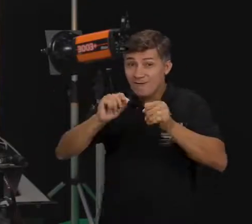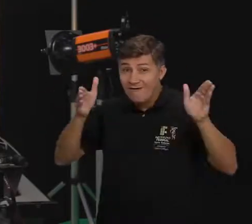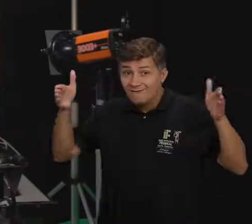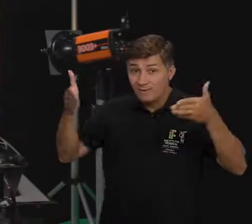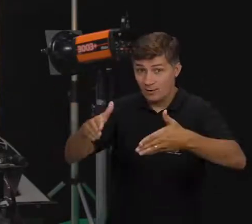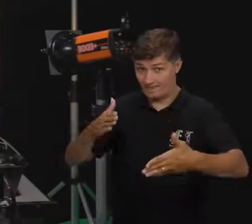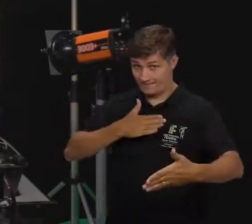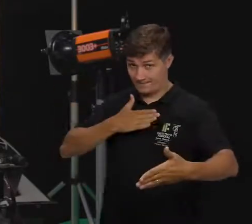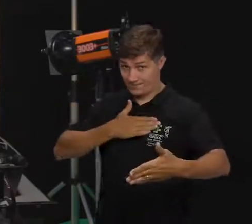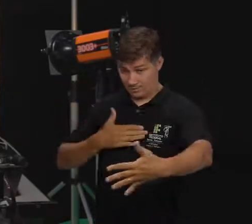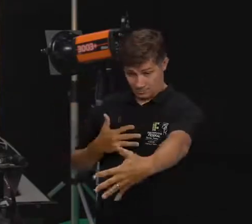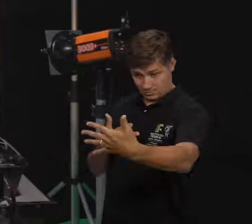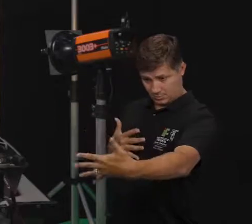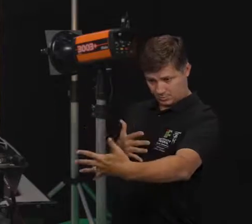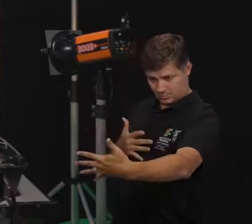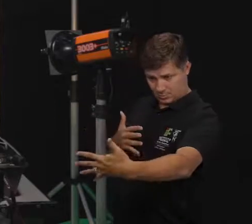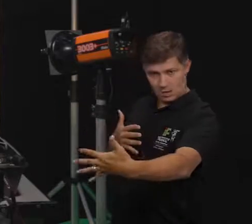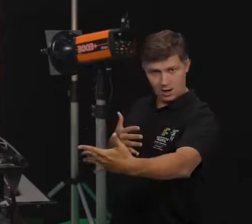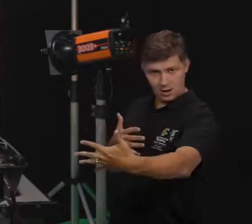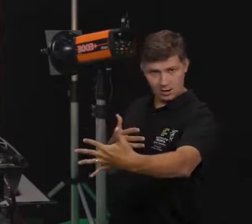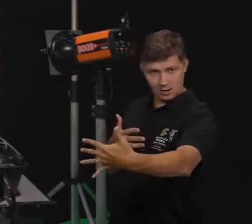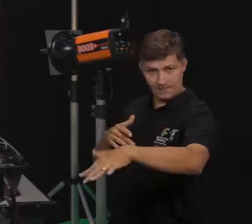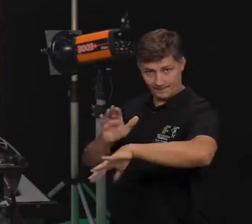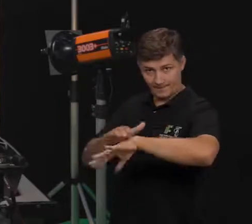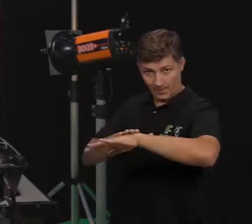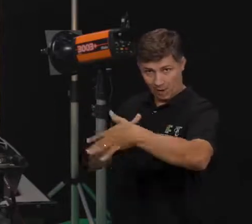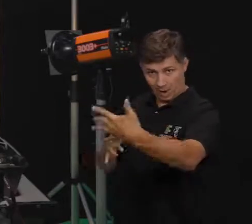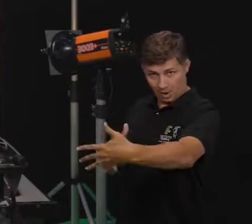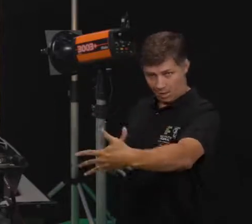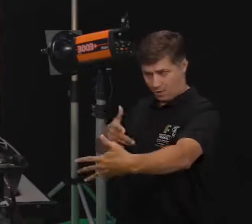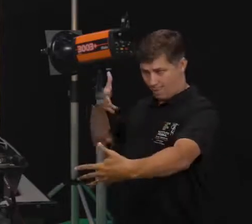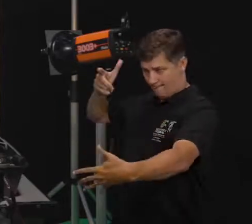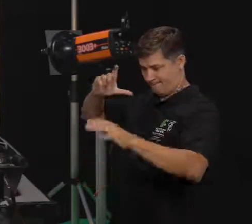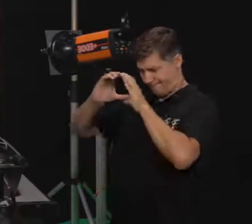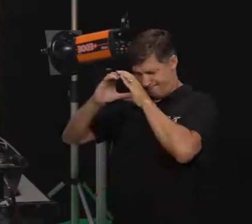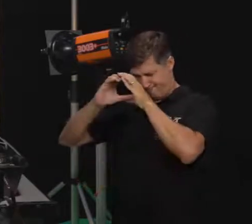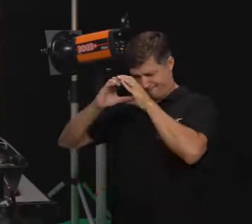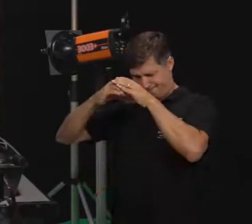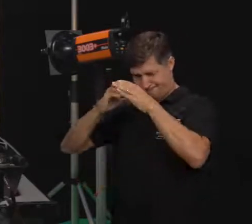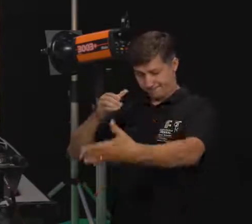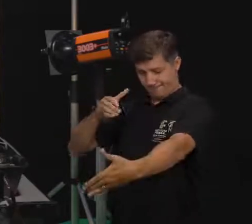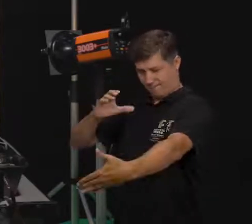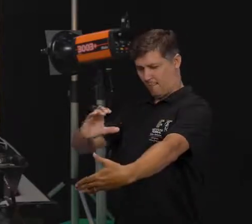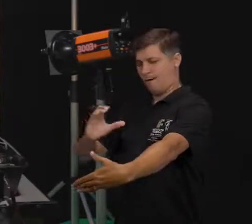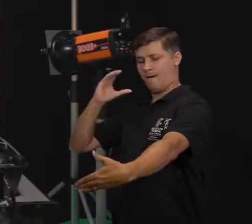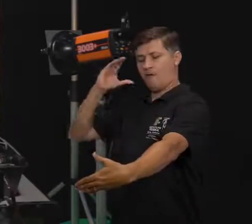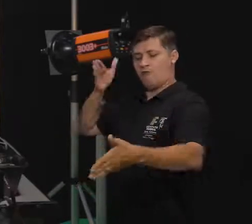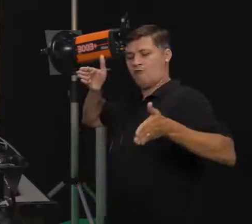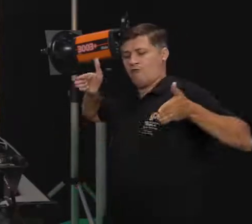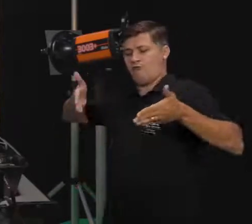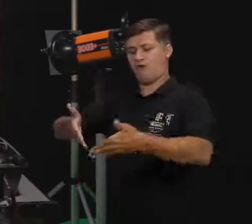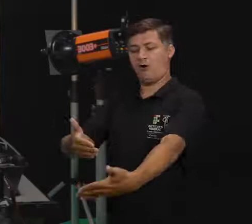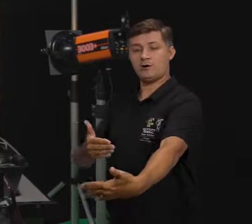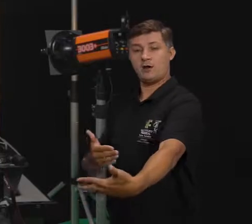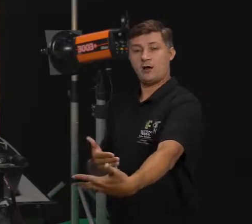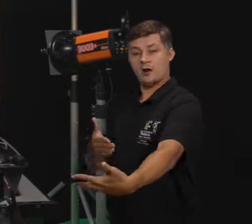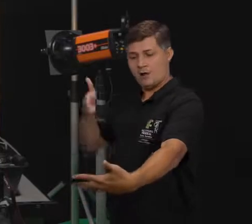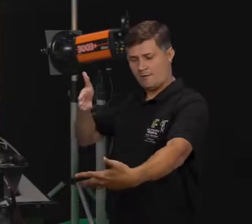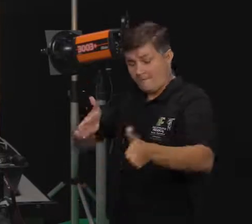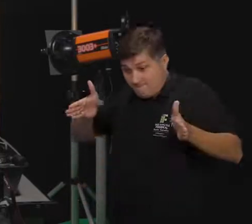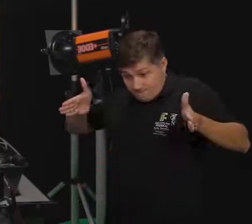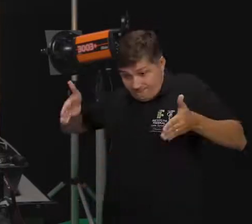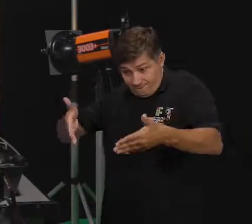Eu coloco a minha mão ali e foco exatamente onde a gota está caindo. E daí com isso, eu vou ter o